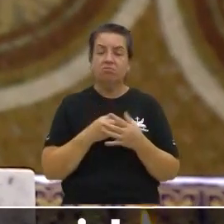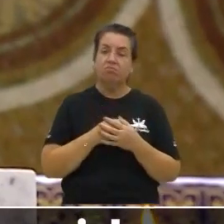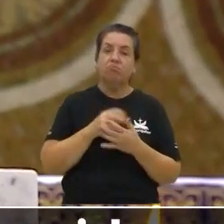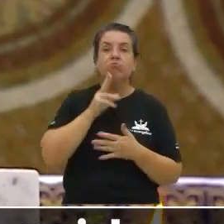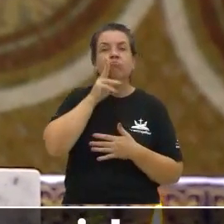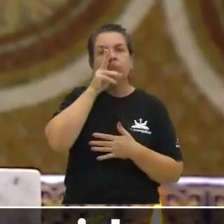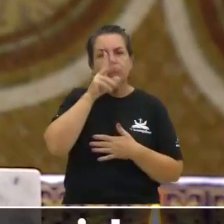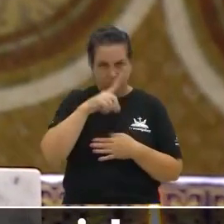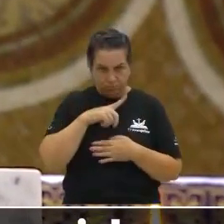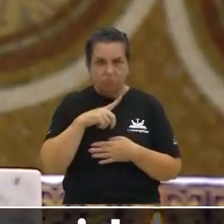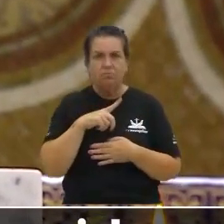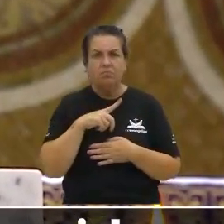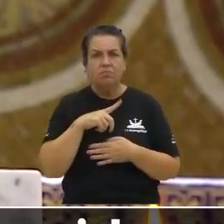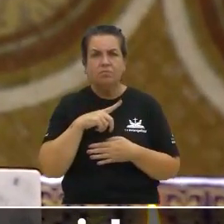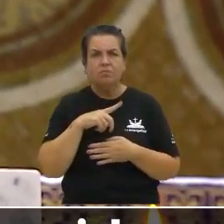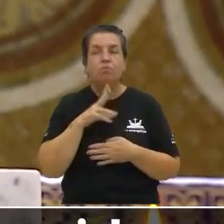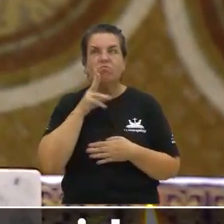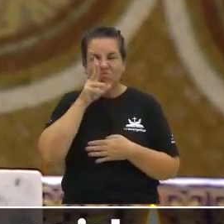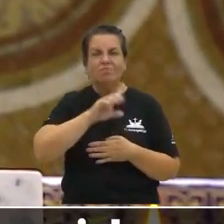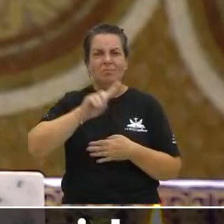força em Deus,